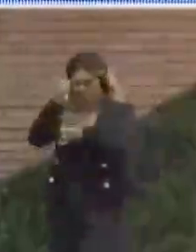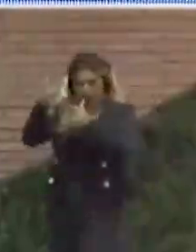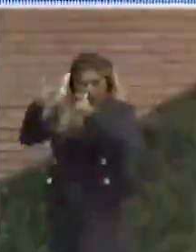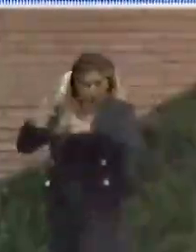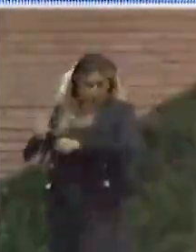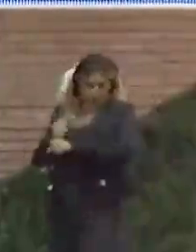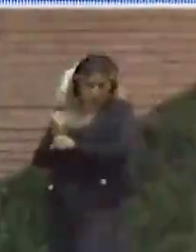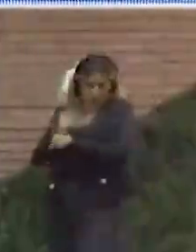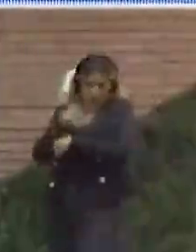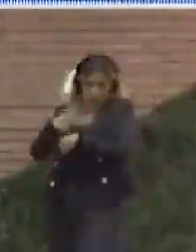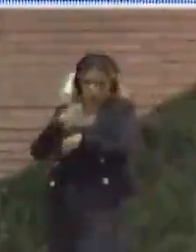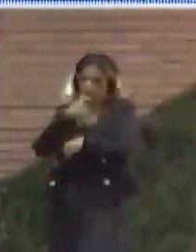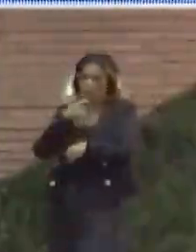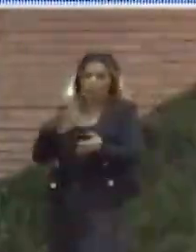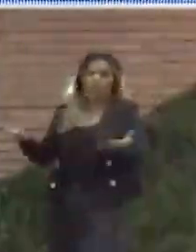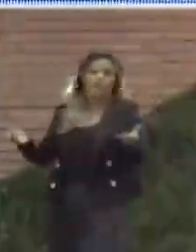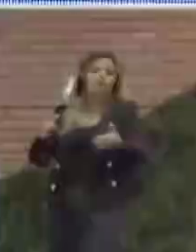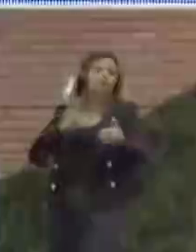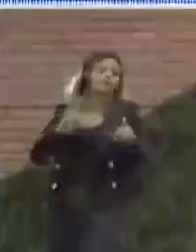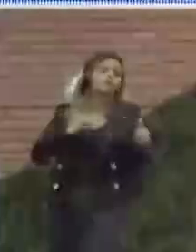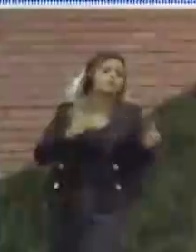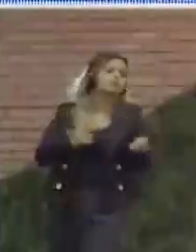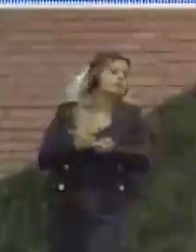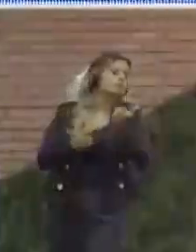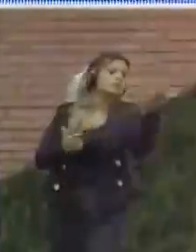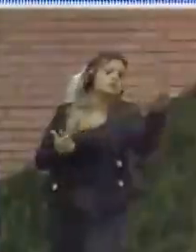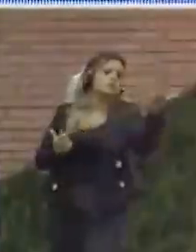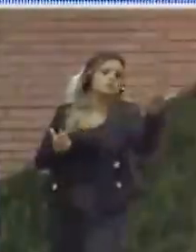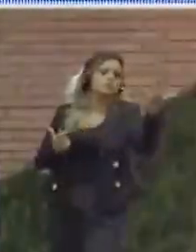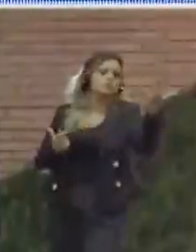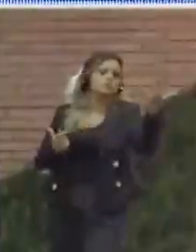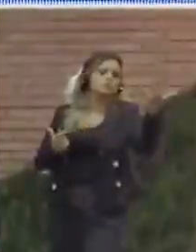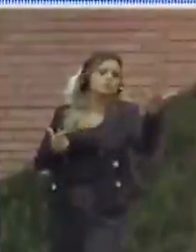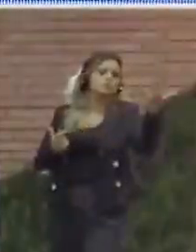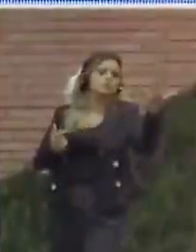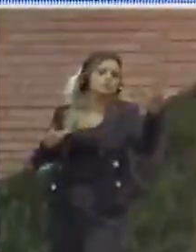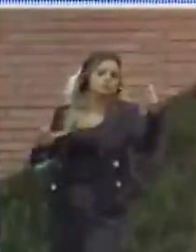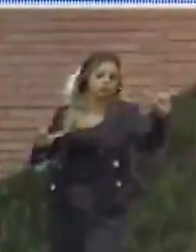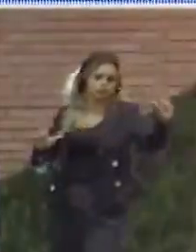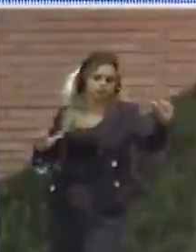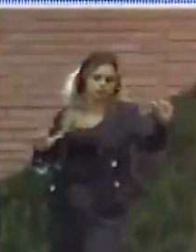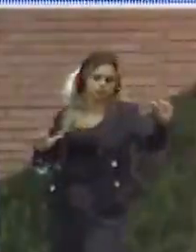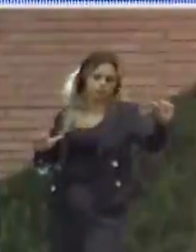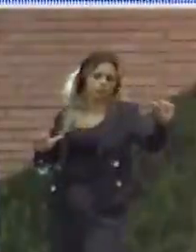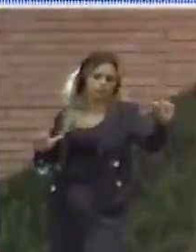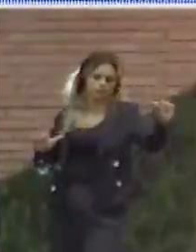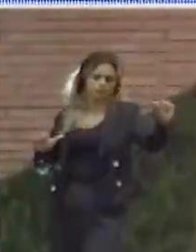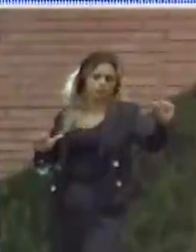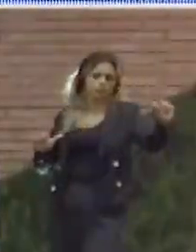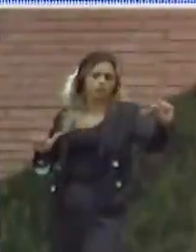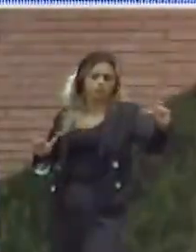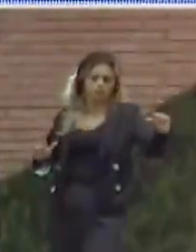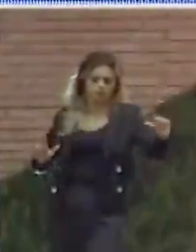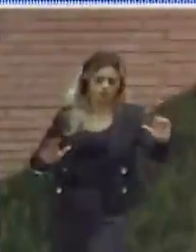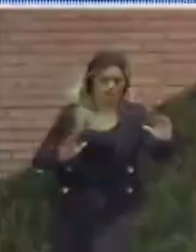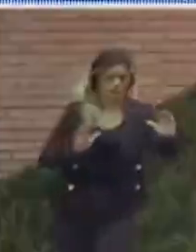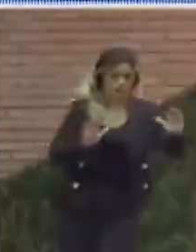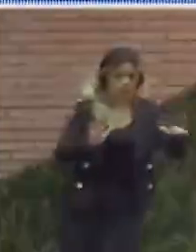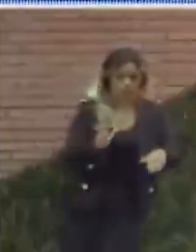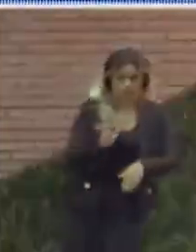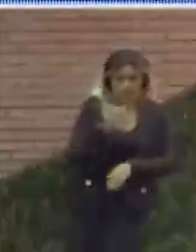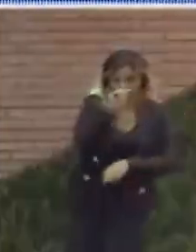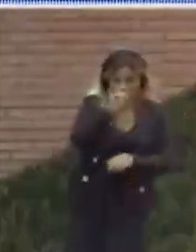Unido e o que hoje você tem como acidentes. A industrialização, ela é